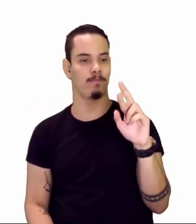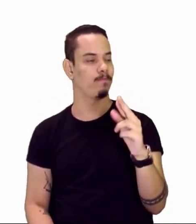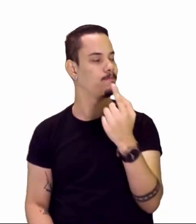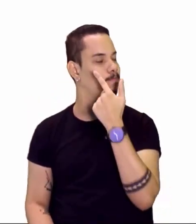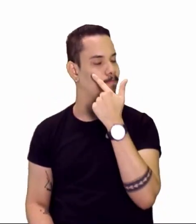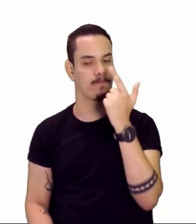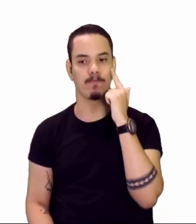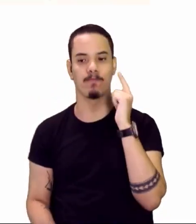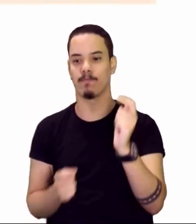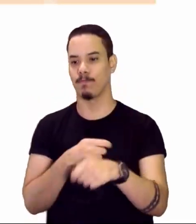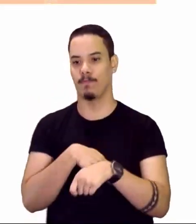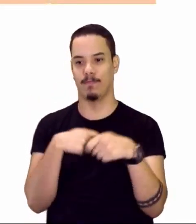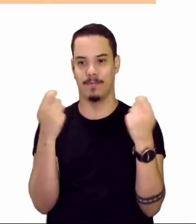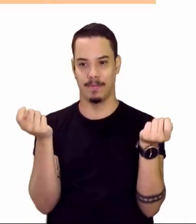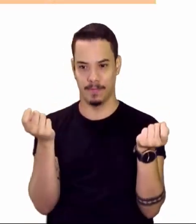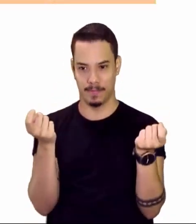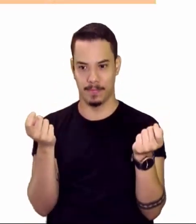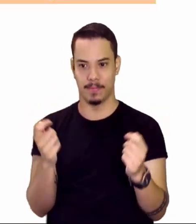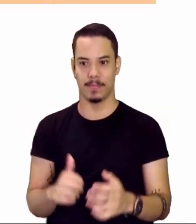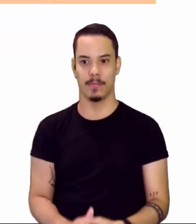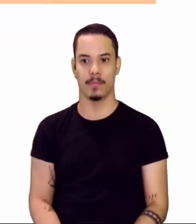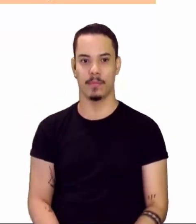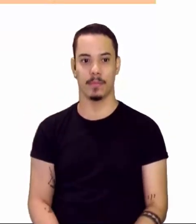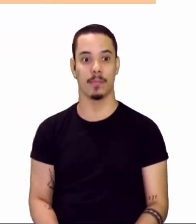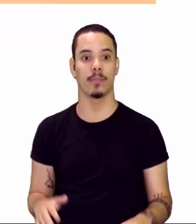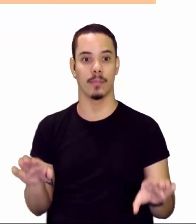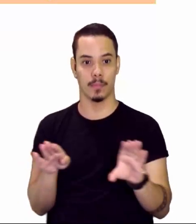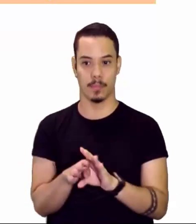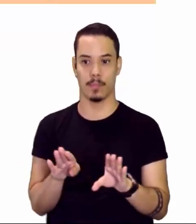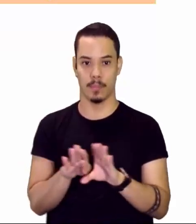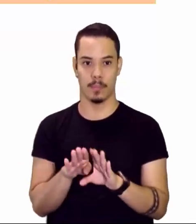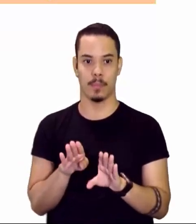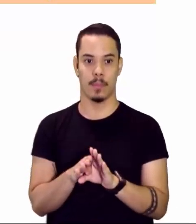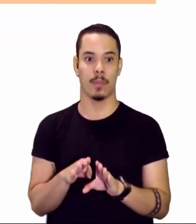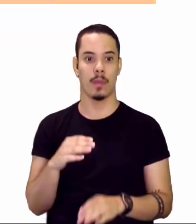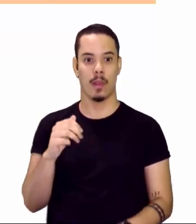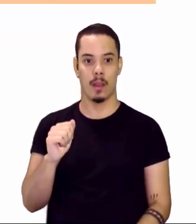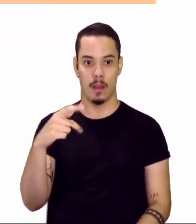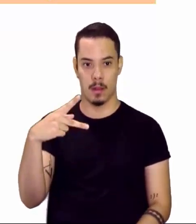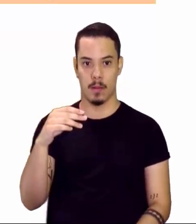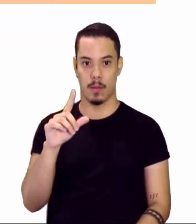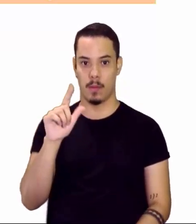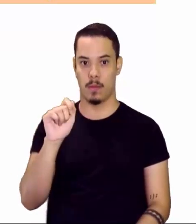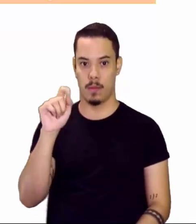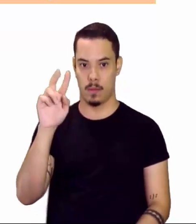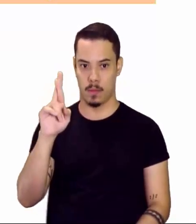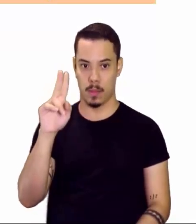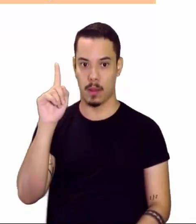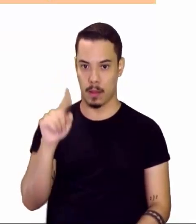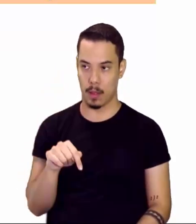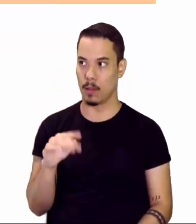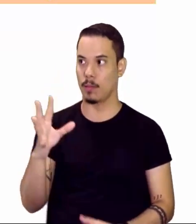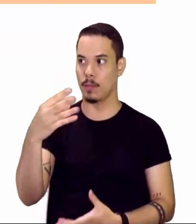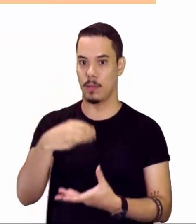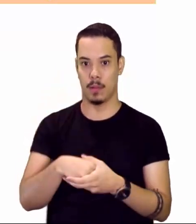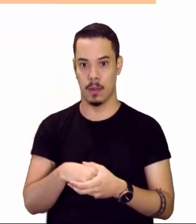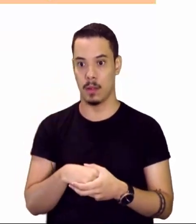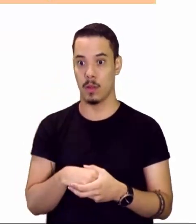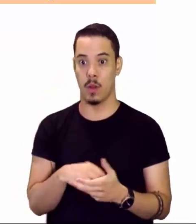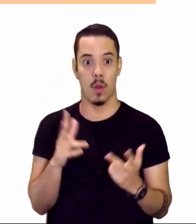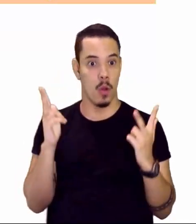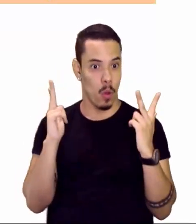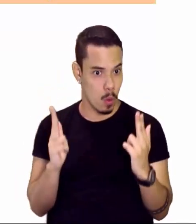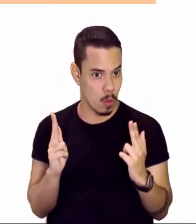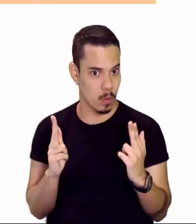existirá solubilidade. A substância polar, ela só é solúvel em substância